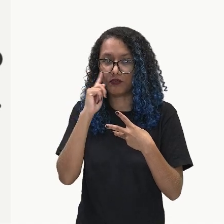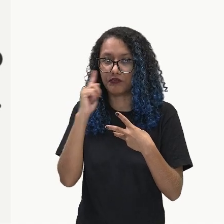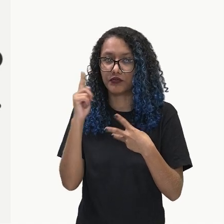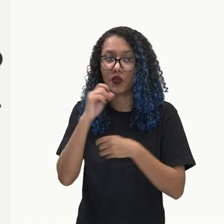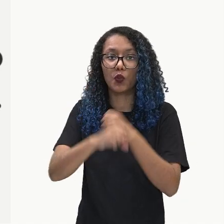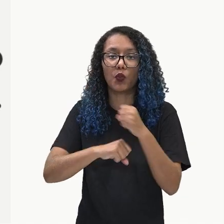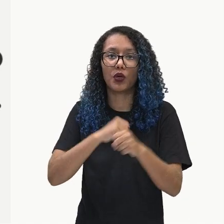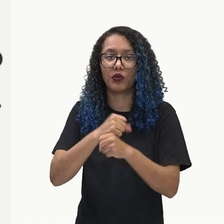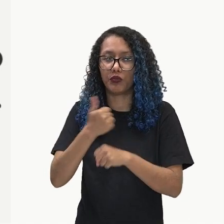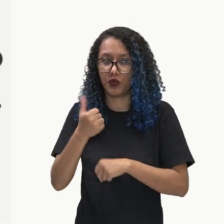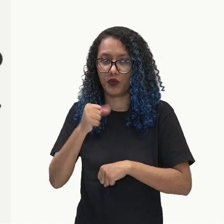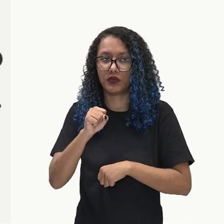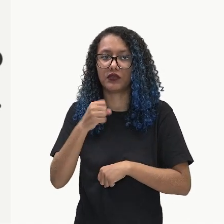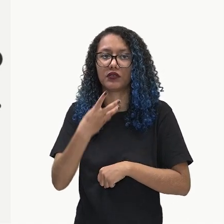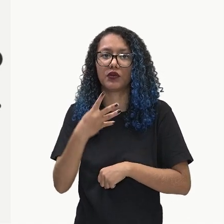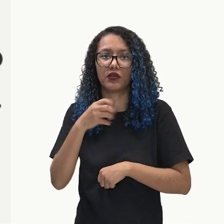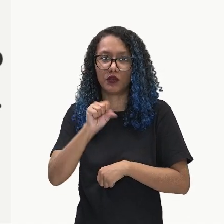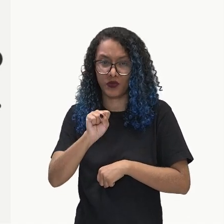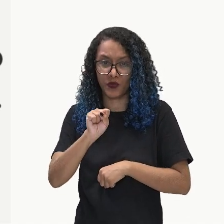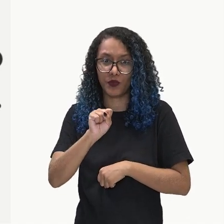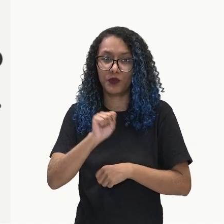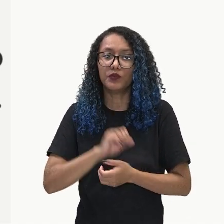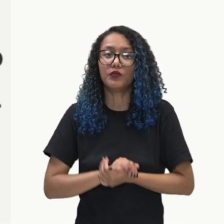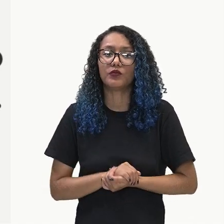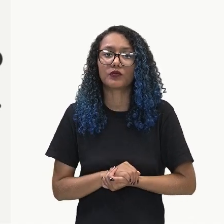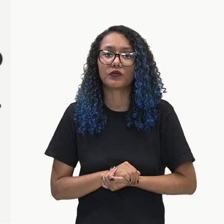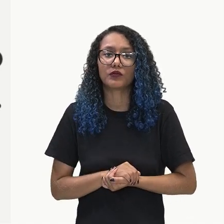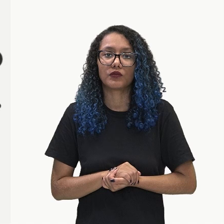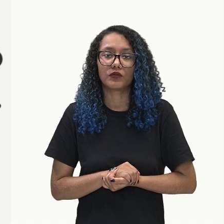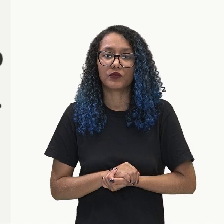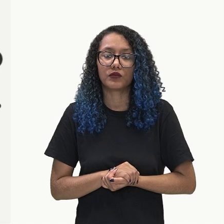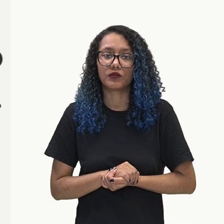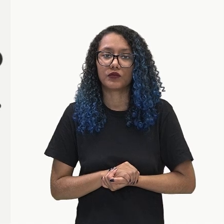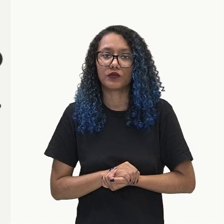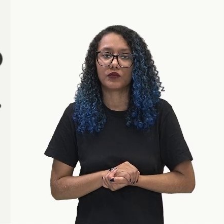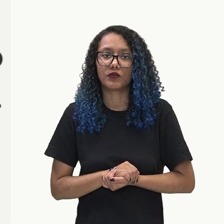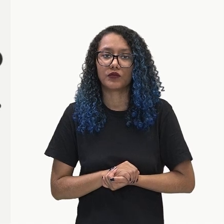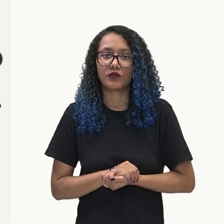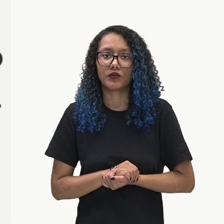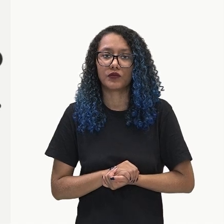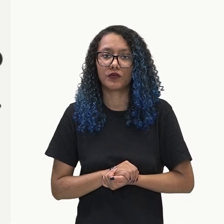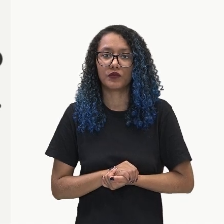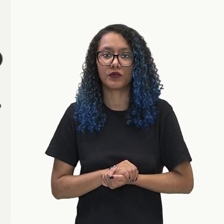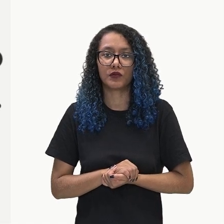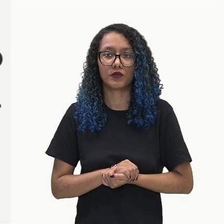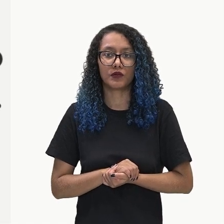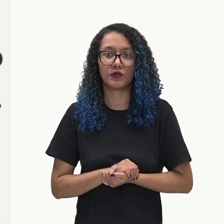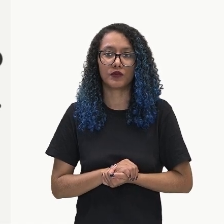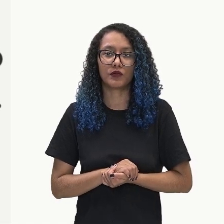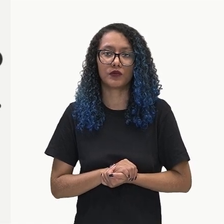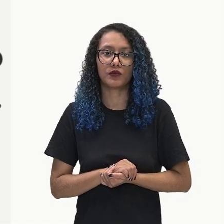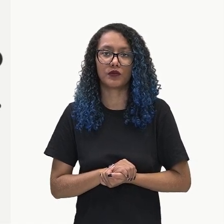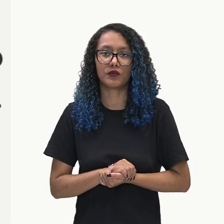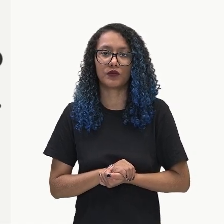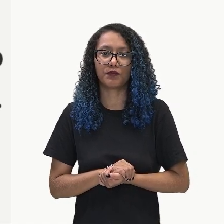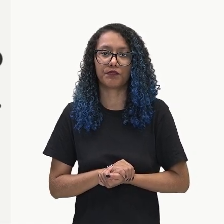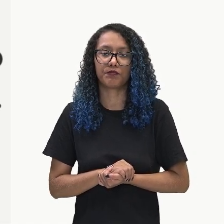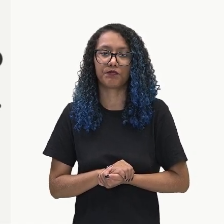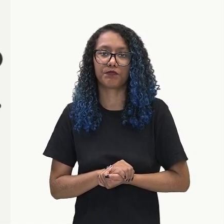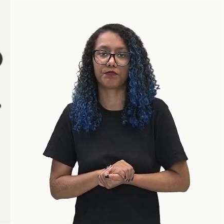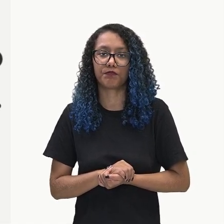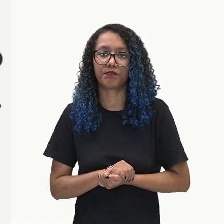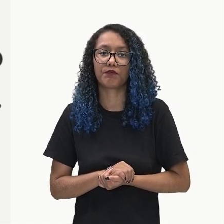1848. Certo? Então, o que nós temos aqui de informação dentro